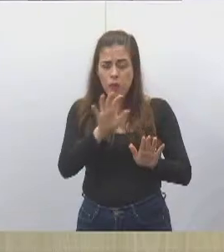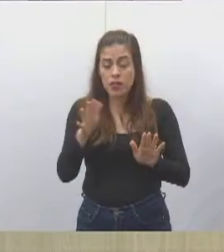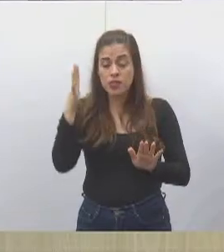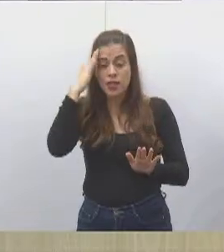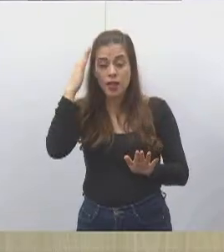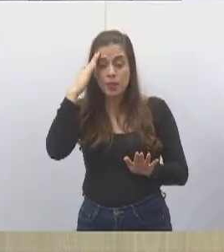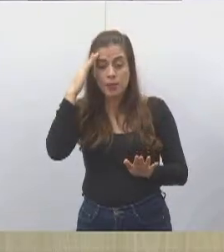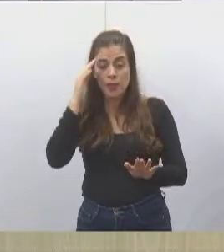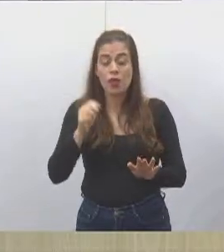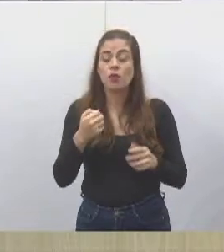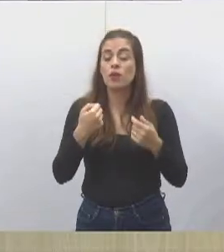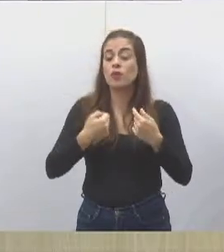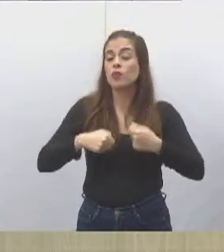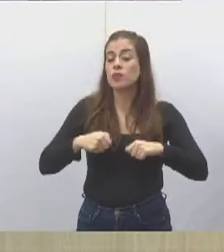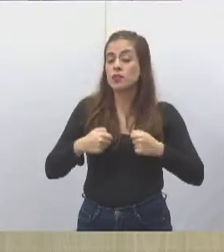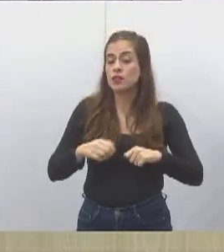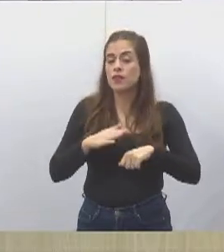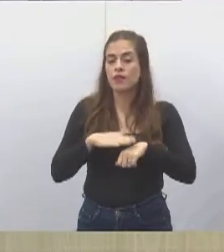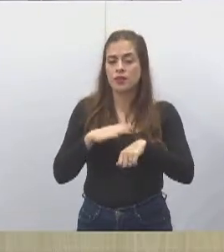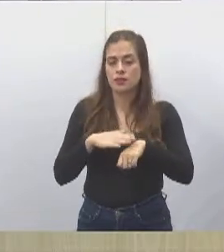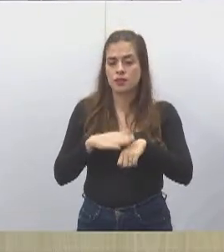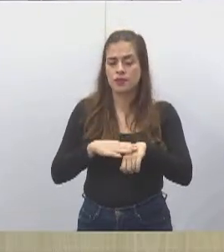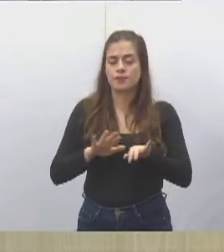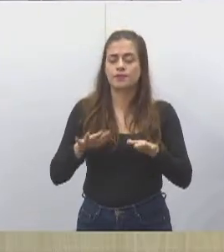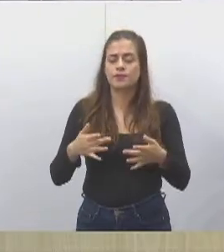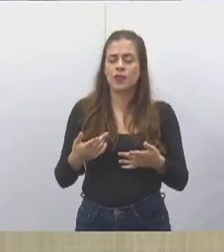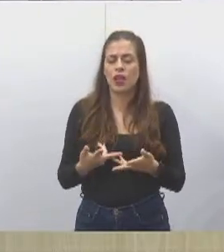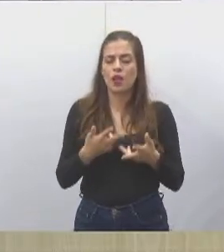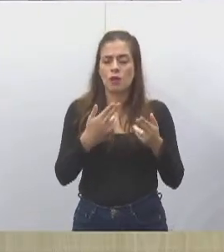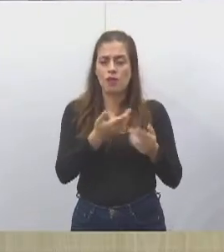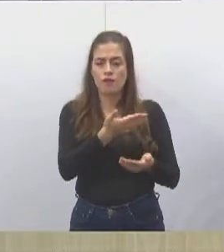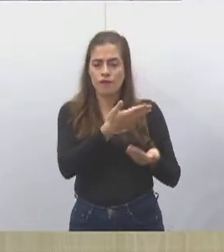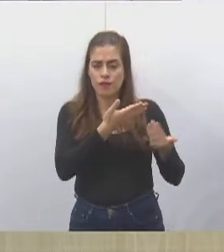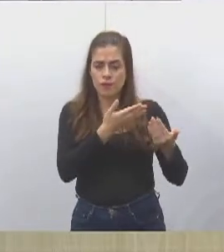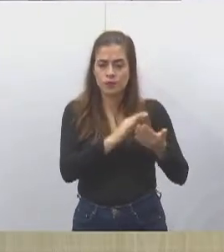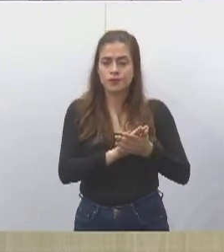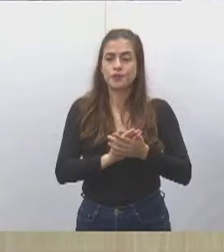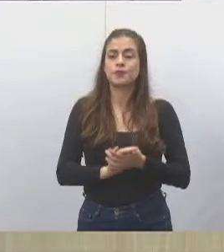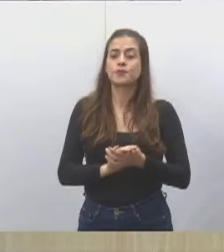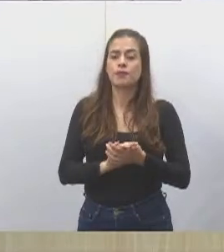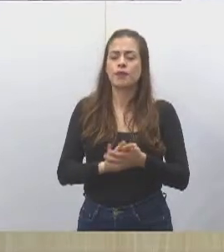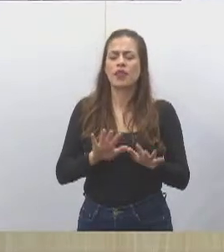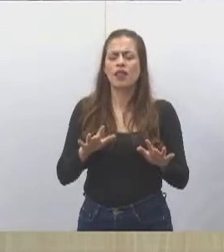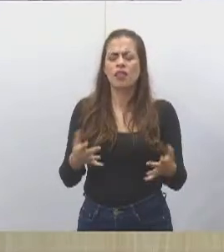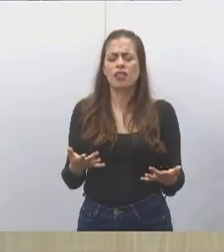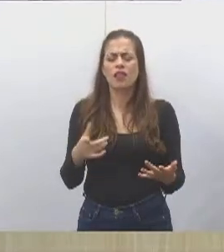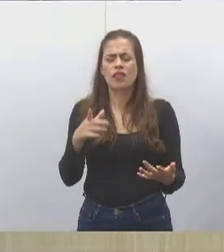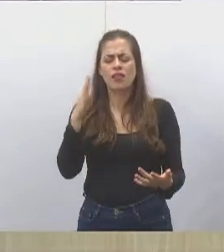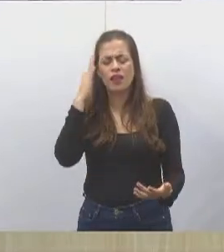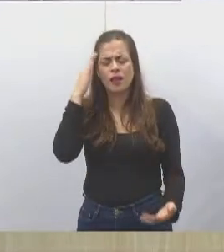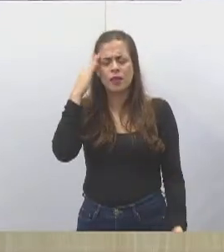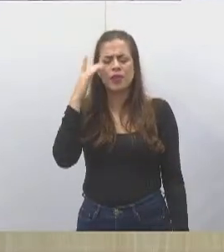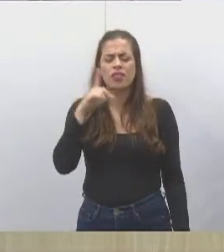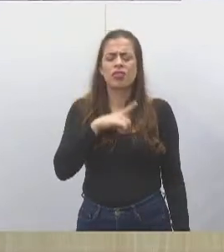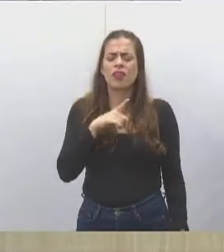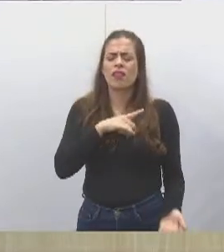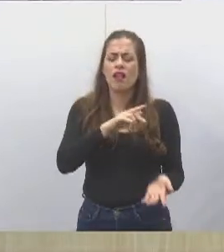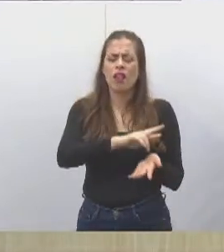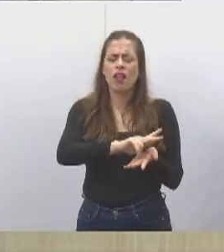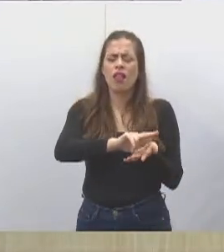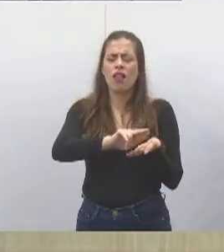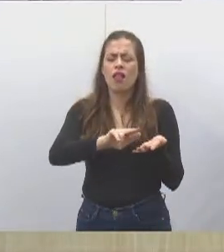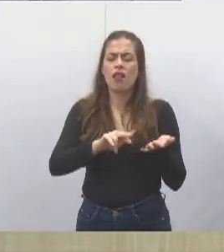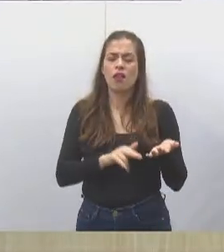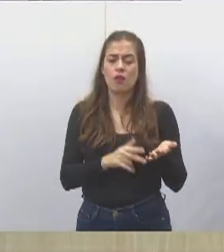trazer melhorias, né? E aqui é como o Guilherme falou, né? A gente sabe que tem muitas coisas que não estão aqui, mas é justamente para isso,